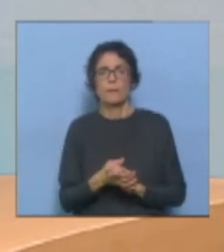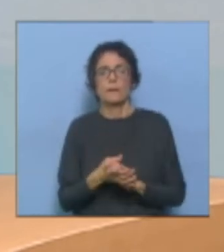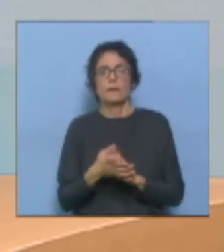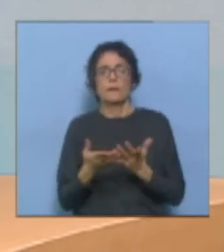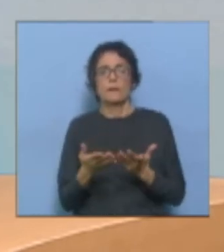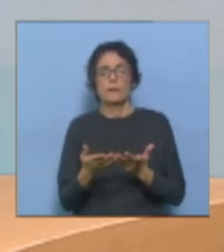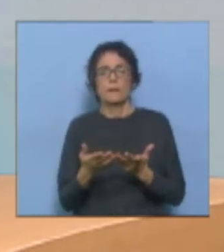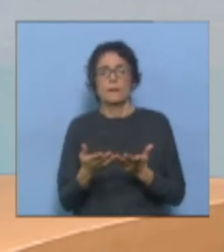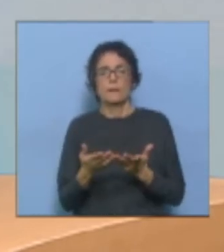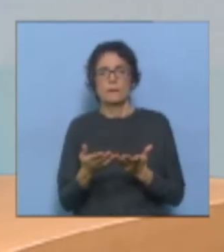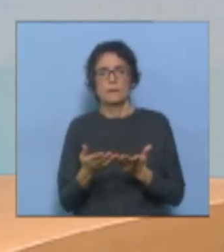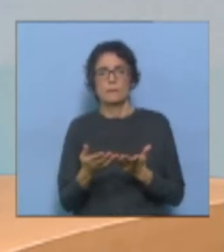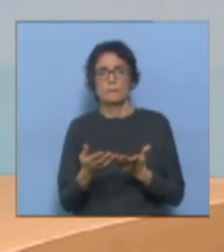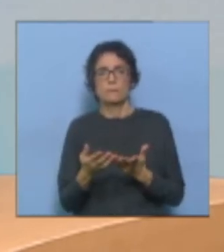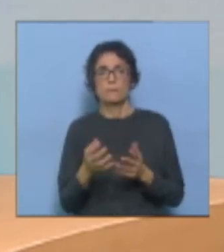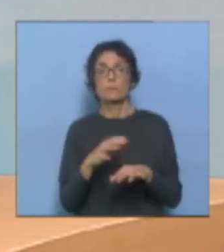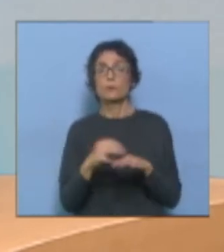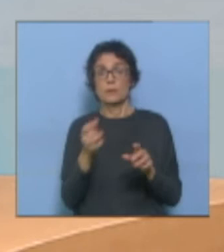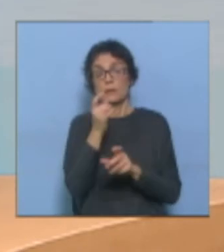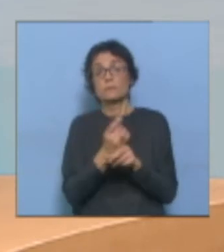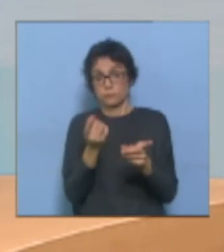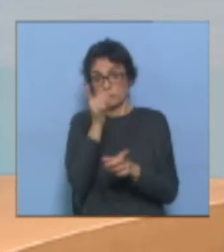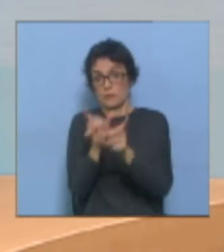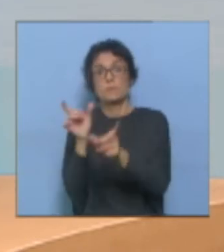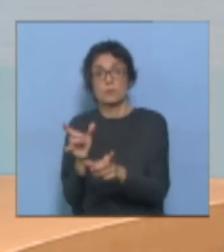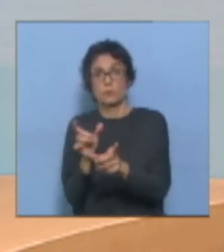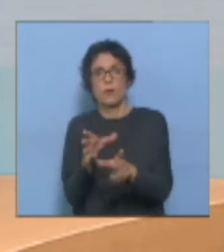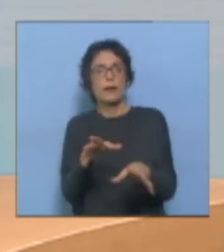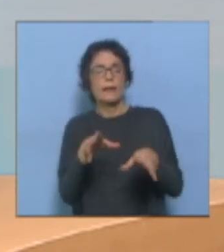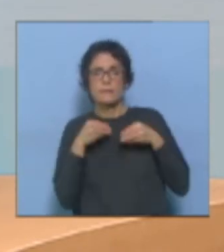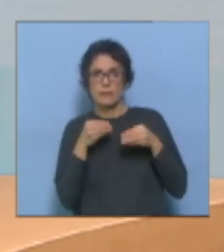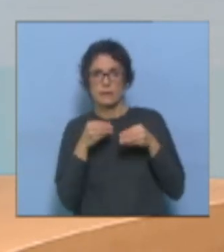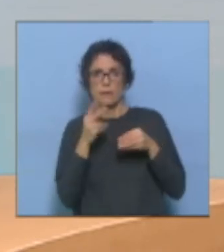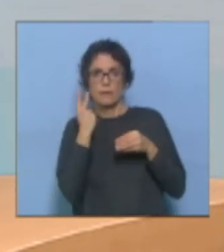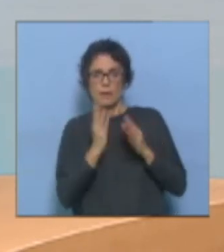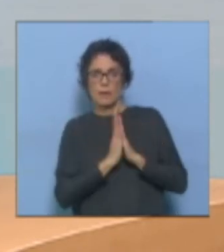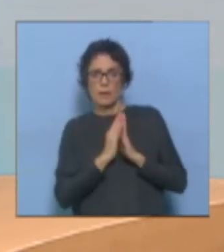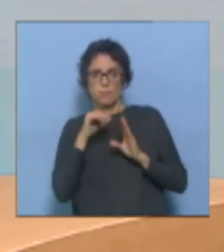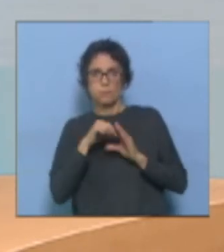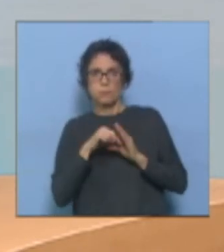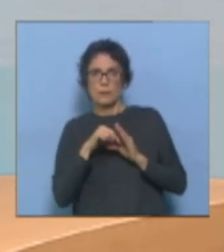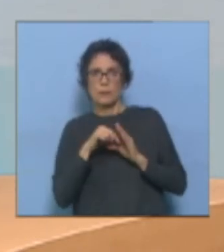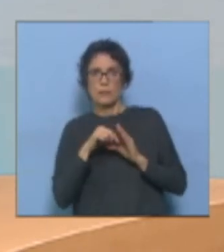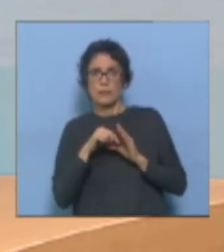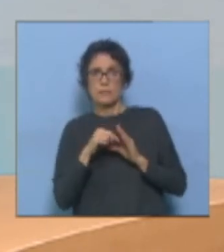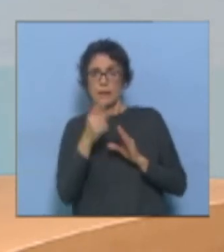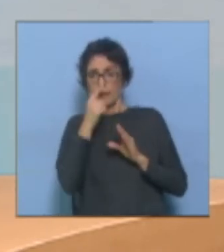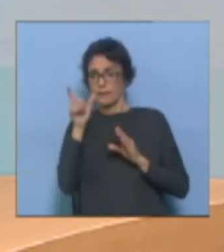porque eles, os consagrados neste caso, eles dão testemunho já por si